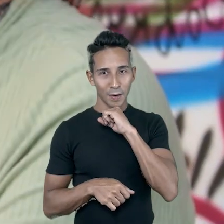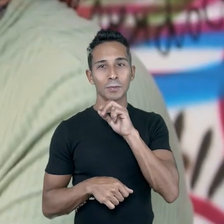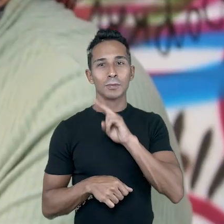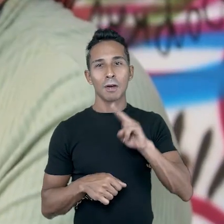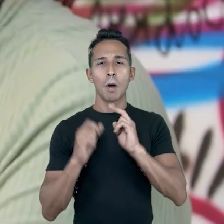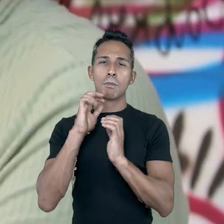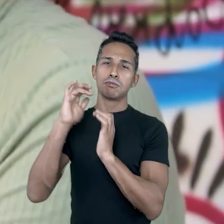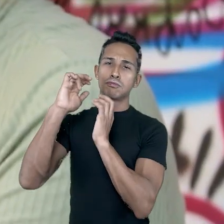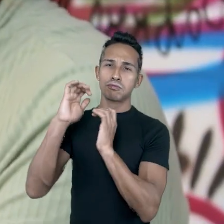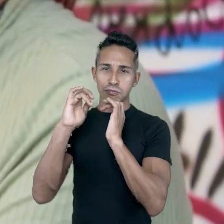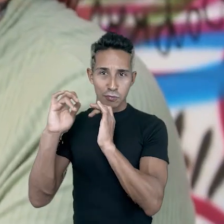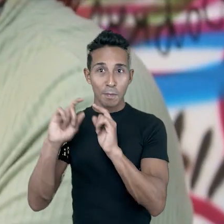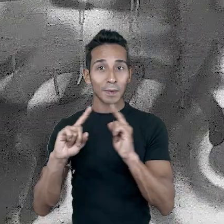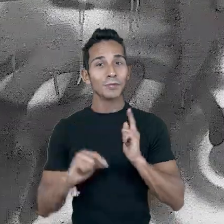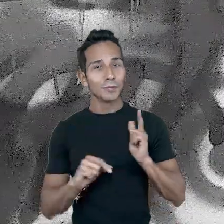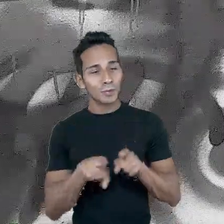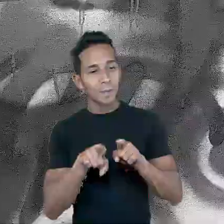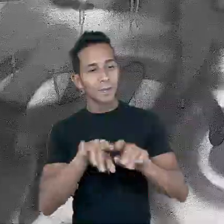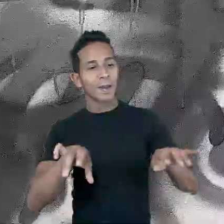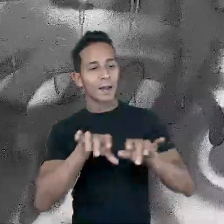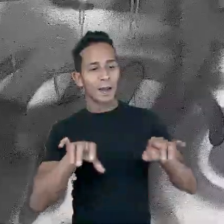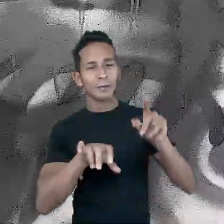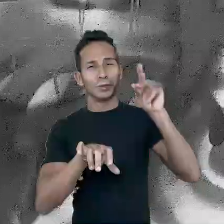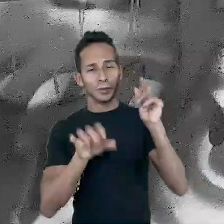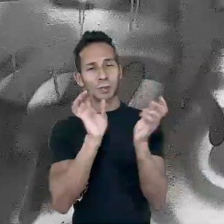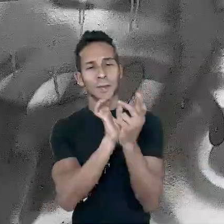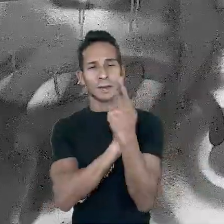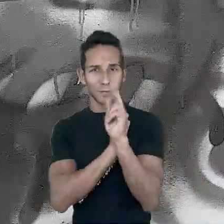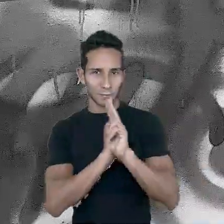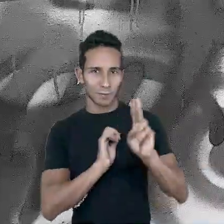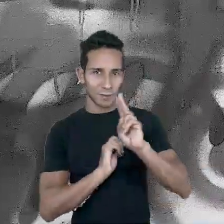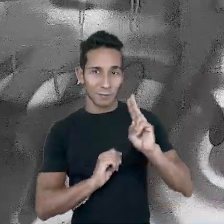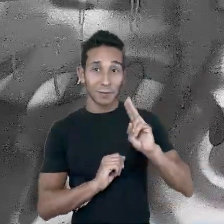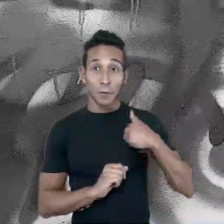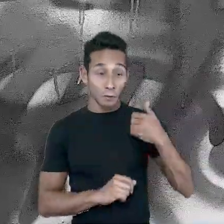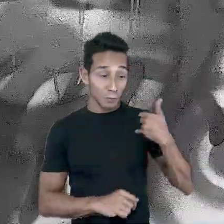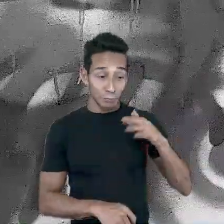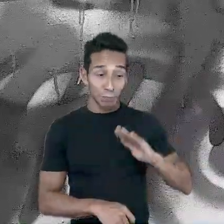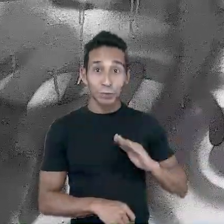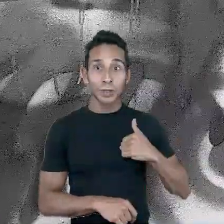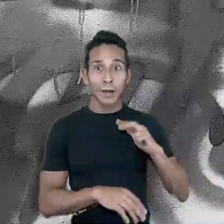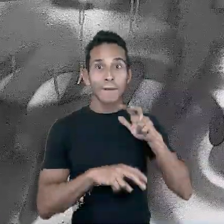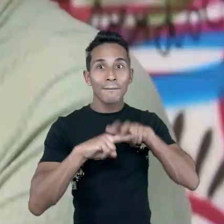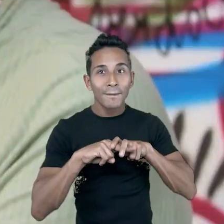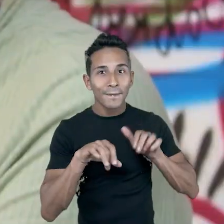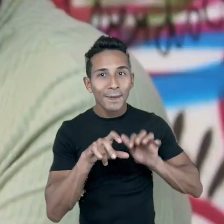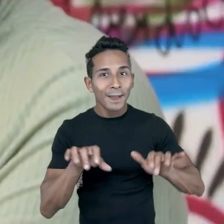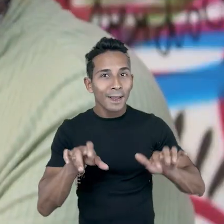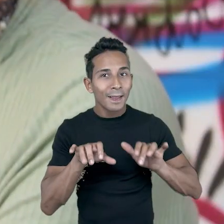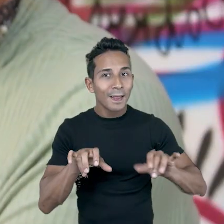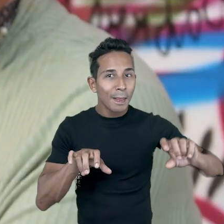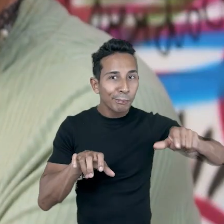Meu pai tocava trompete, mas ele tinha um teclado que ficou da época da banda dele que tinha. Então uma coisa que desde criança, assim,